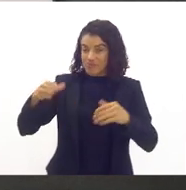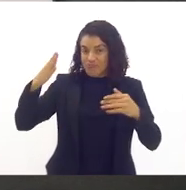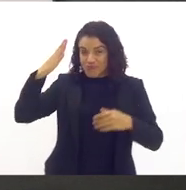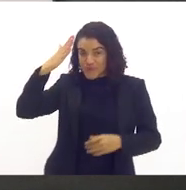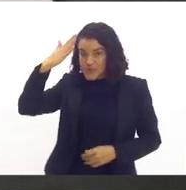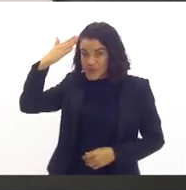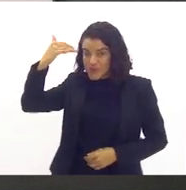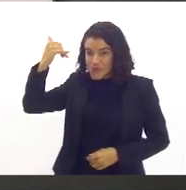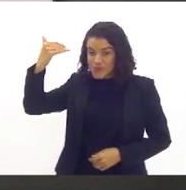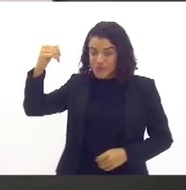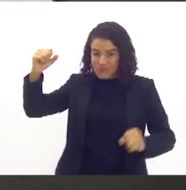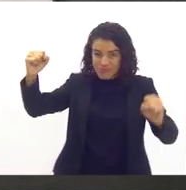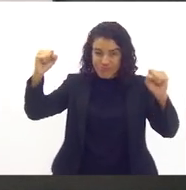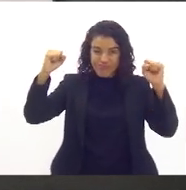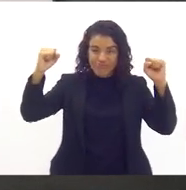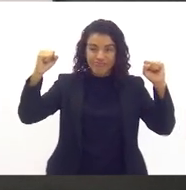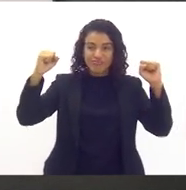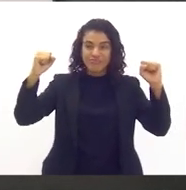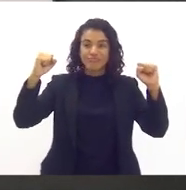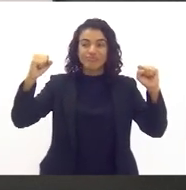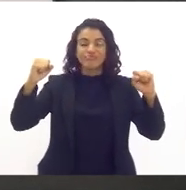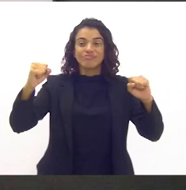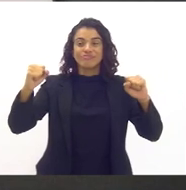sucesso e abra